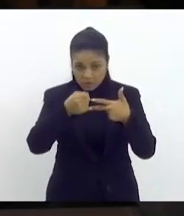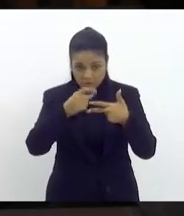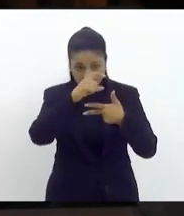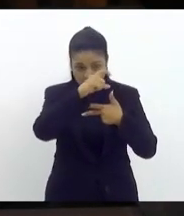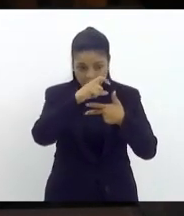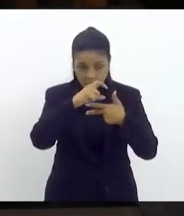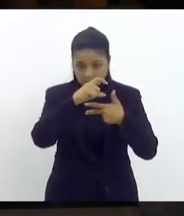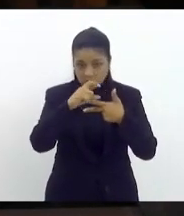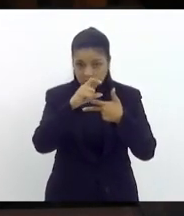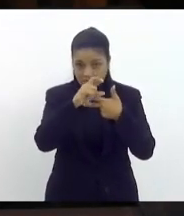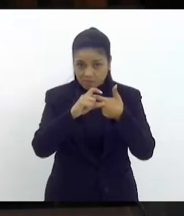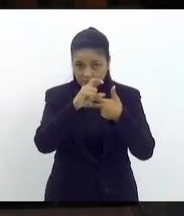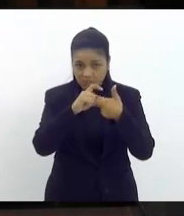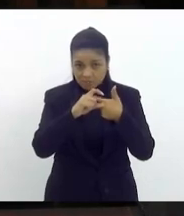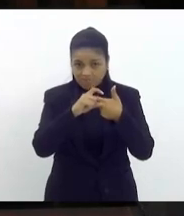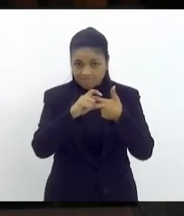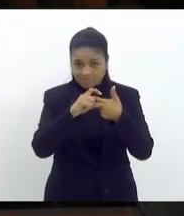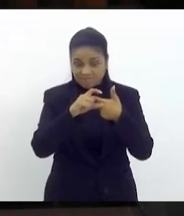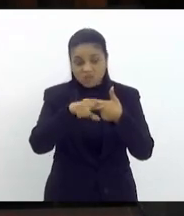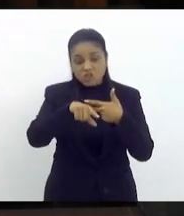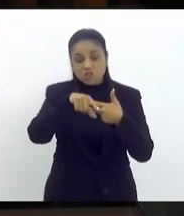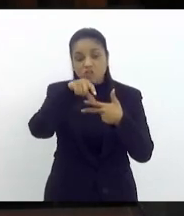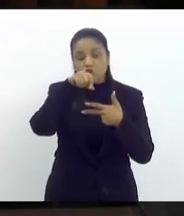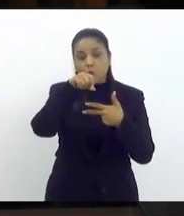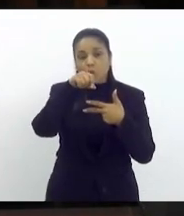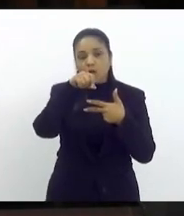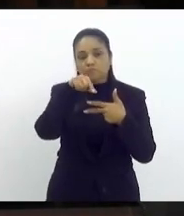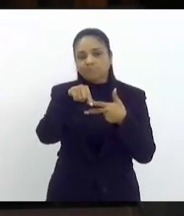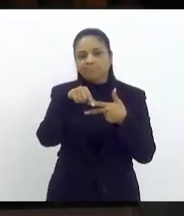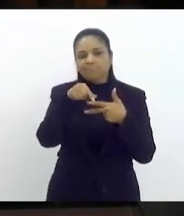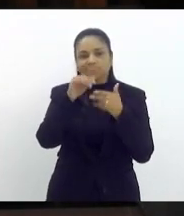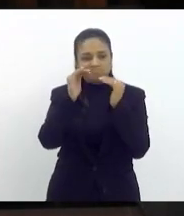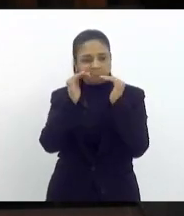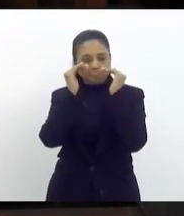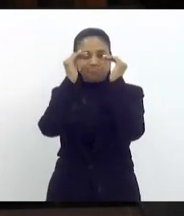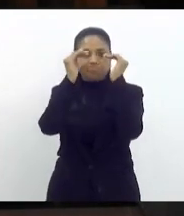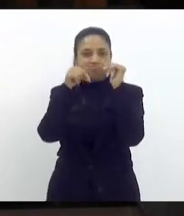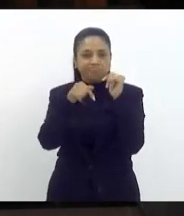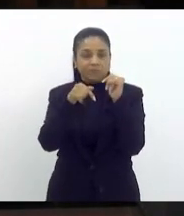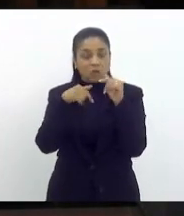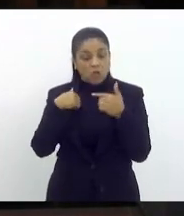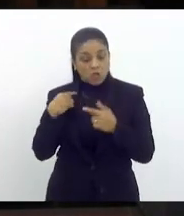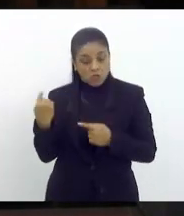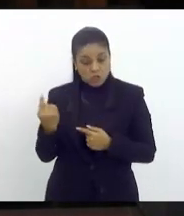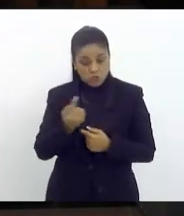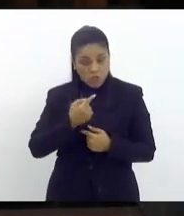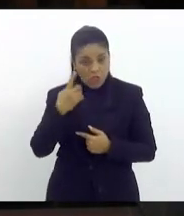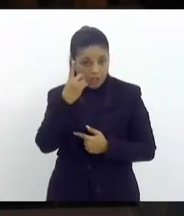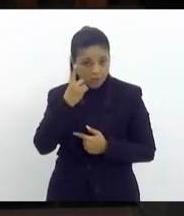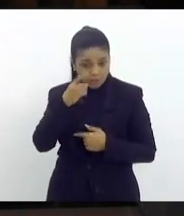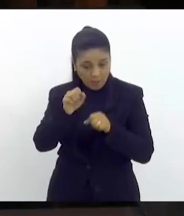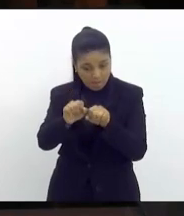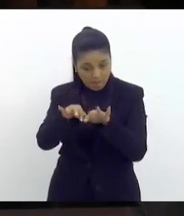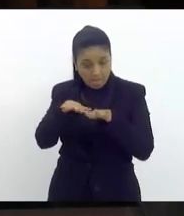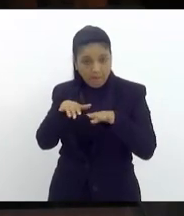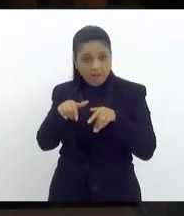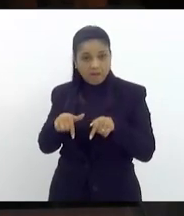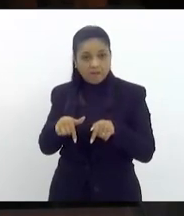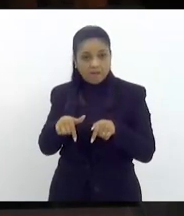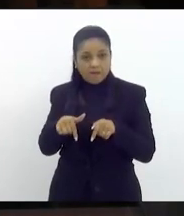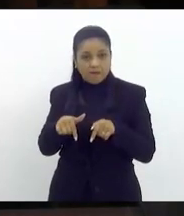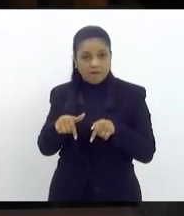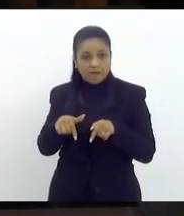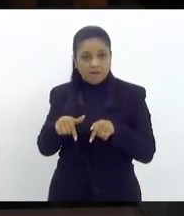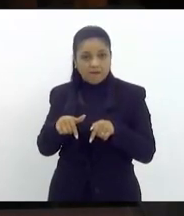uma discricionariedade quase que absoluta nós somos o parlamento o parlamento nós temos grandes